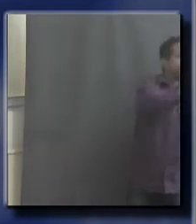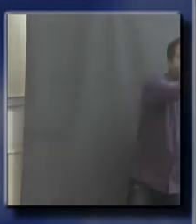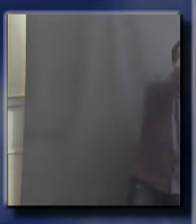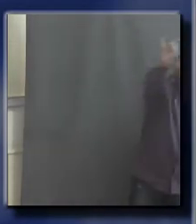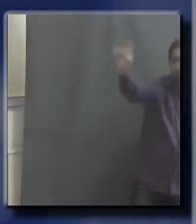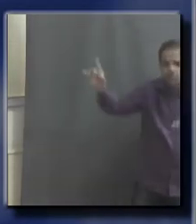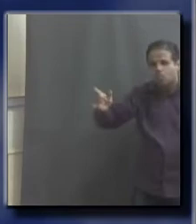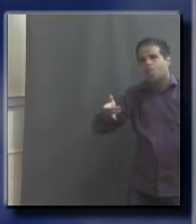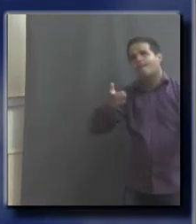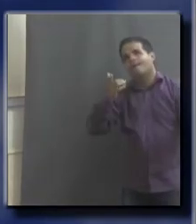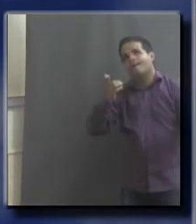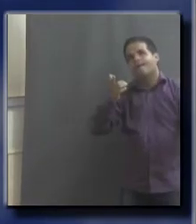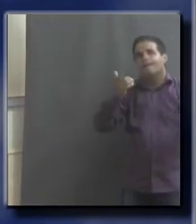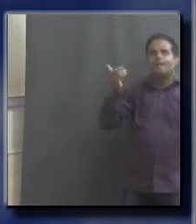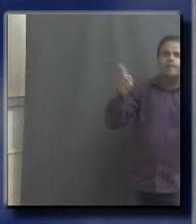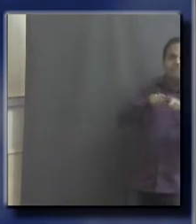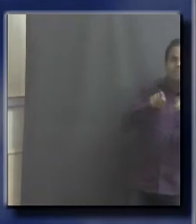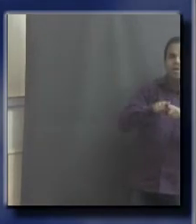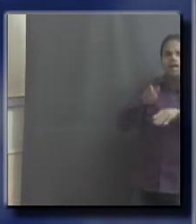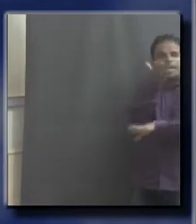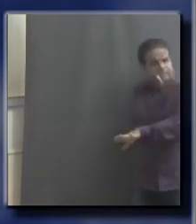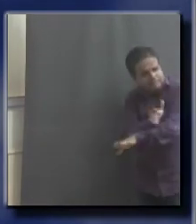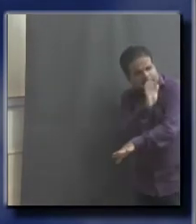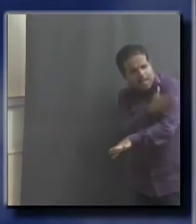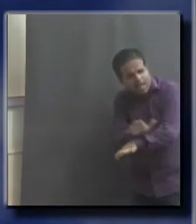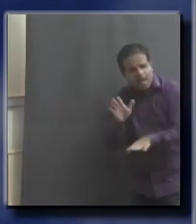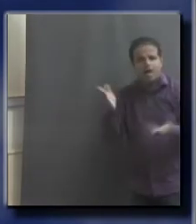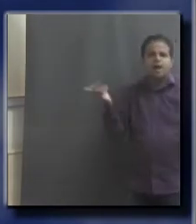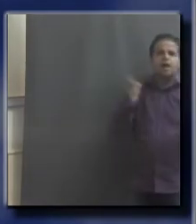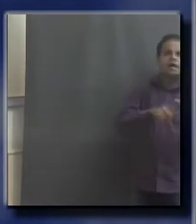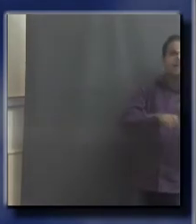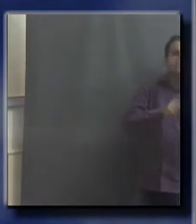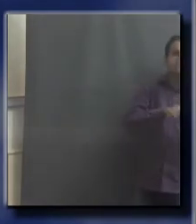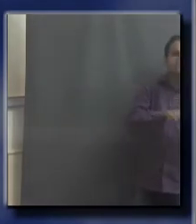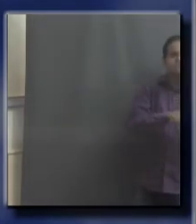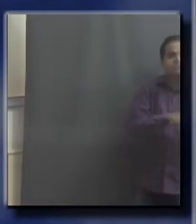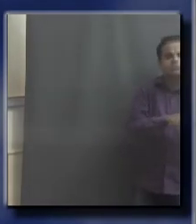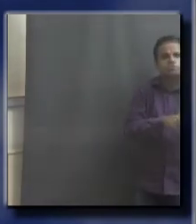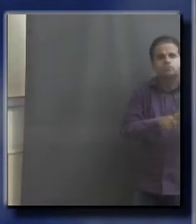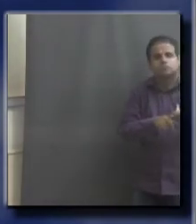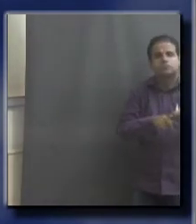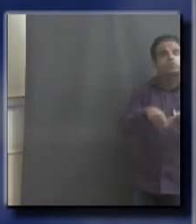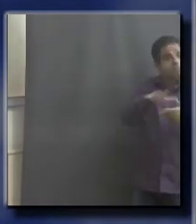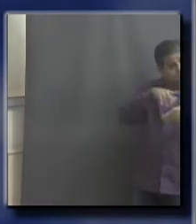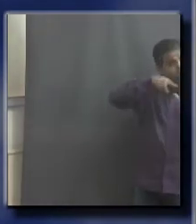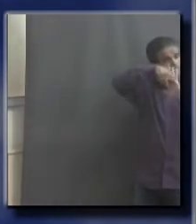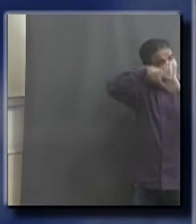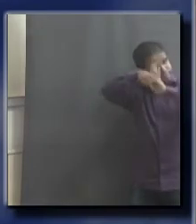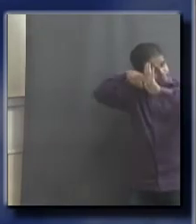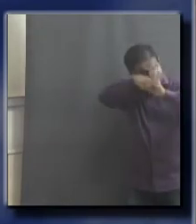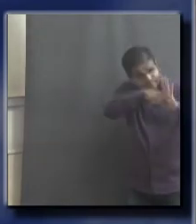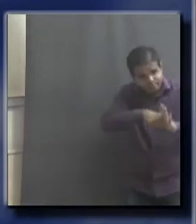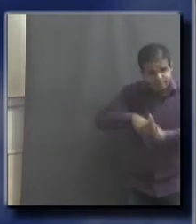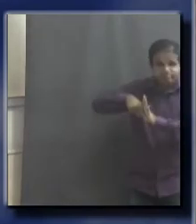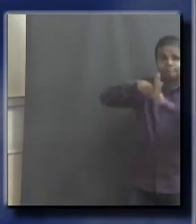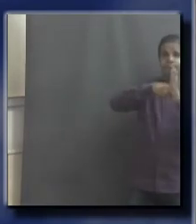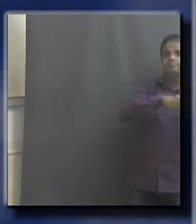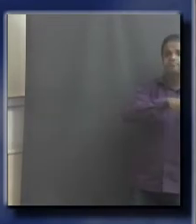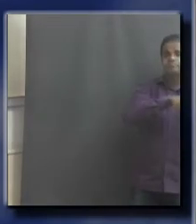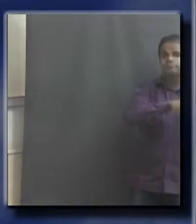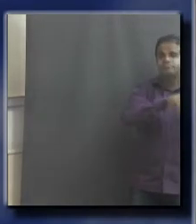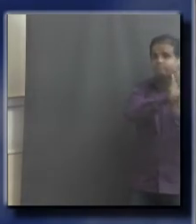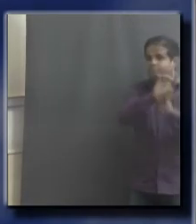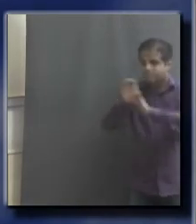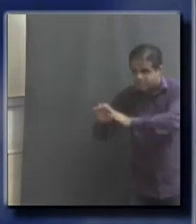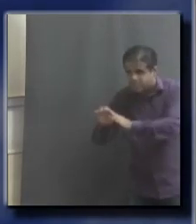exemplo, aos estágios e às ênfases, né? à pesquisa, ao TCC,